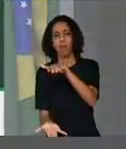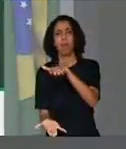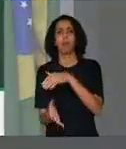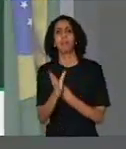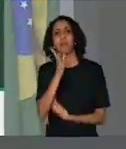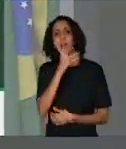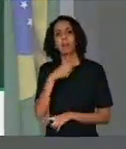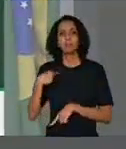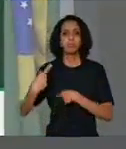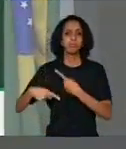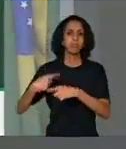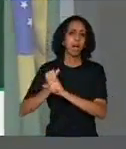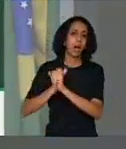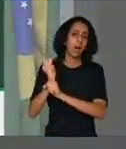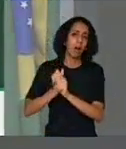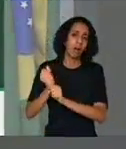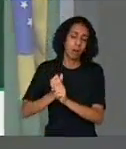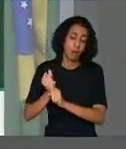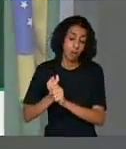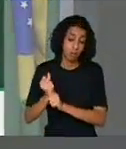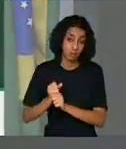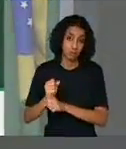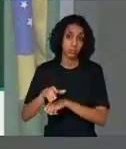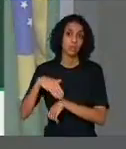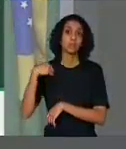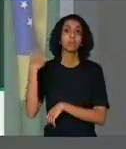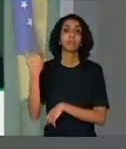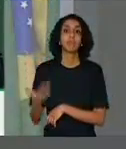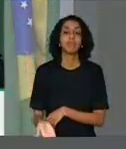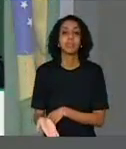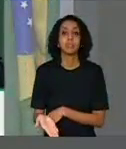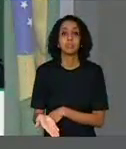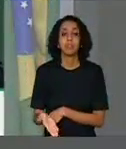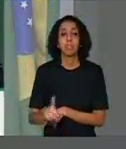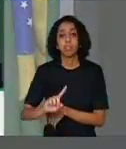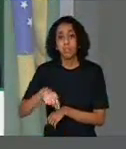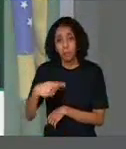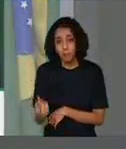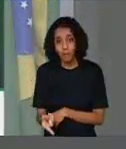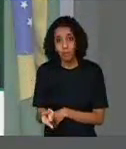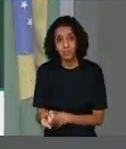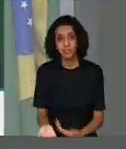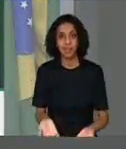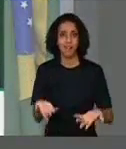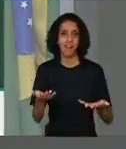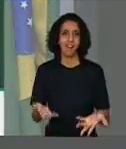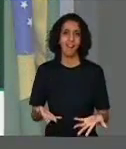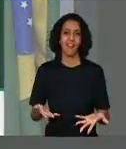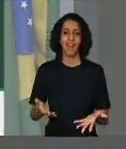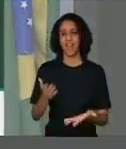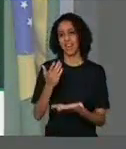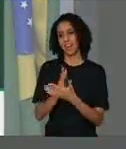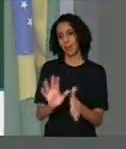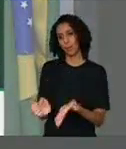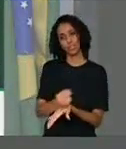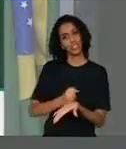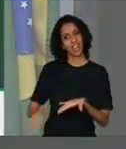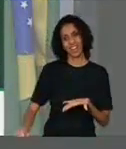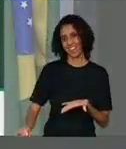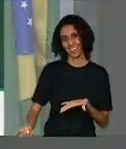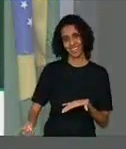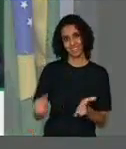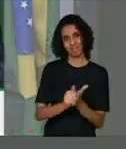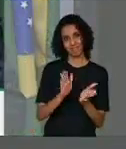arrastam anos por anos até cair nos lençóis macios da prescrição. Senhor